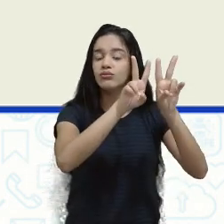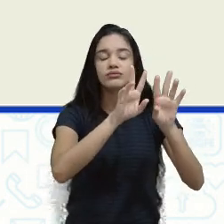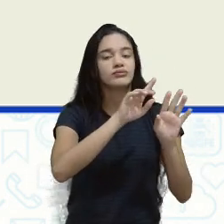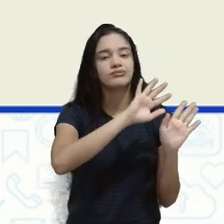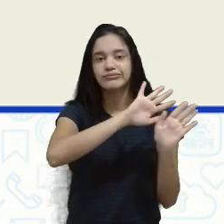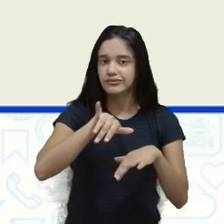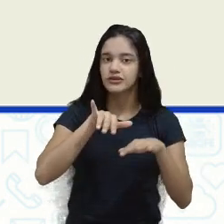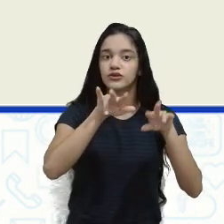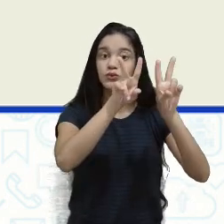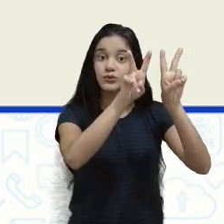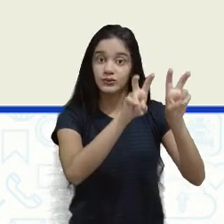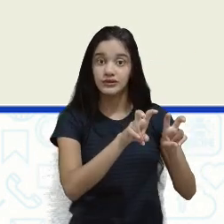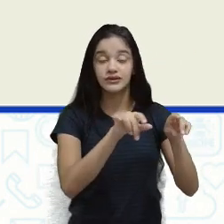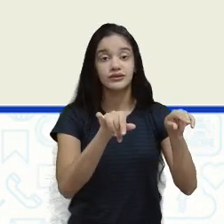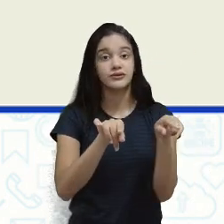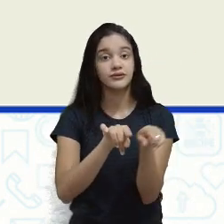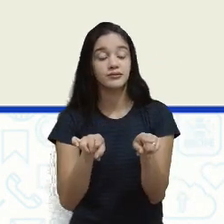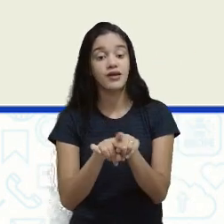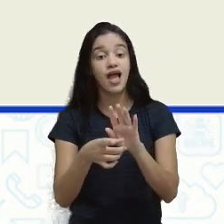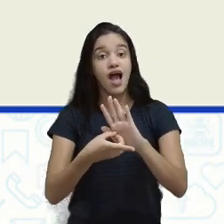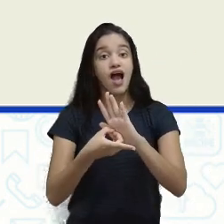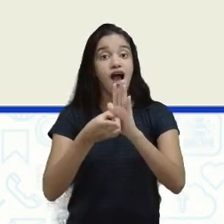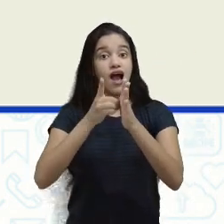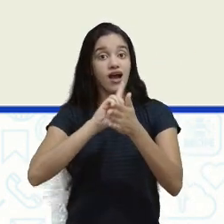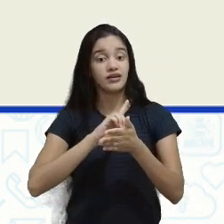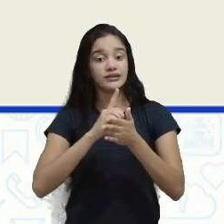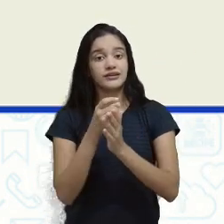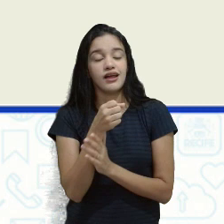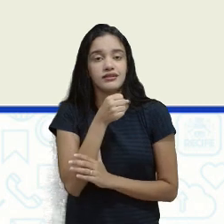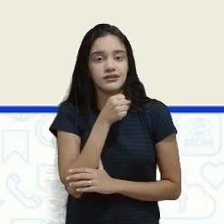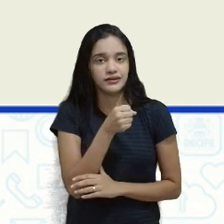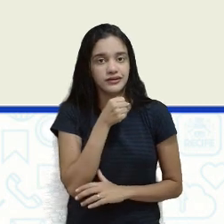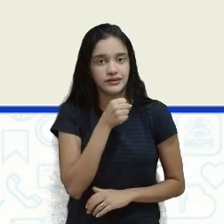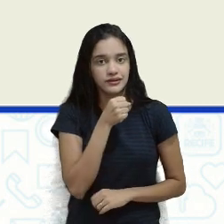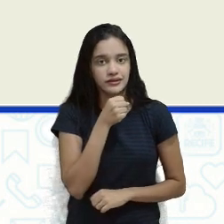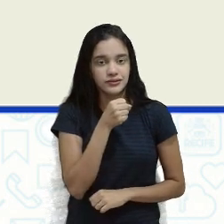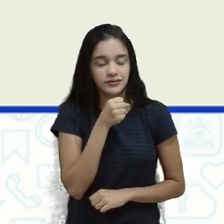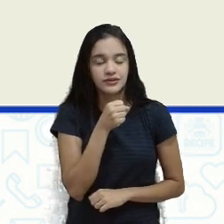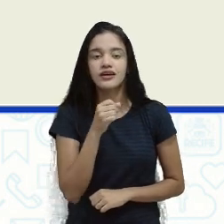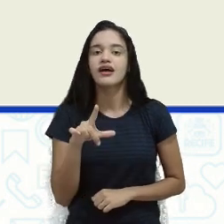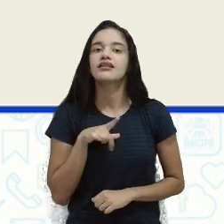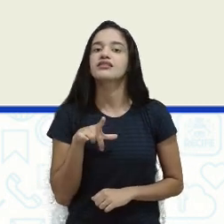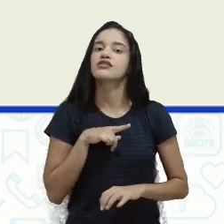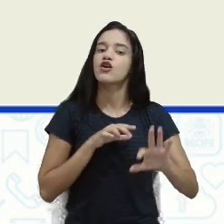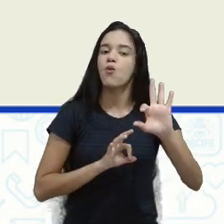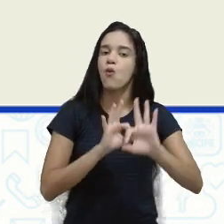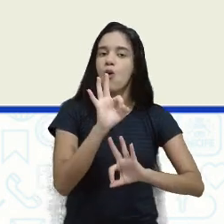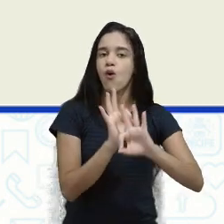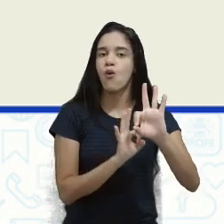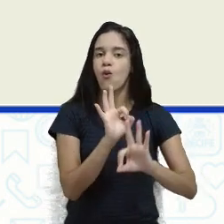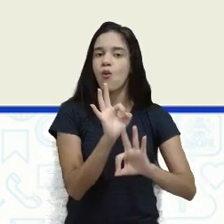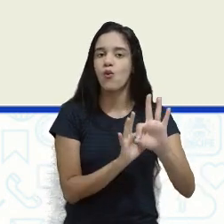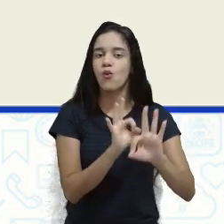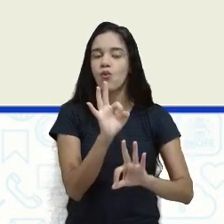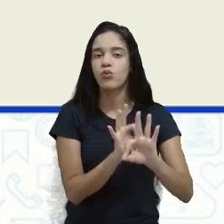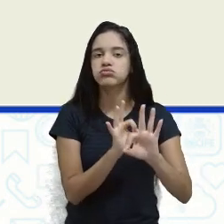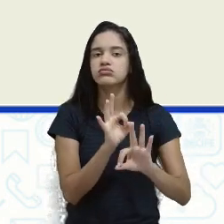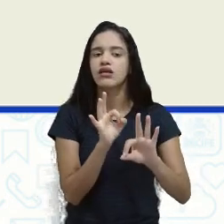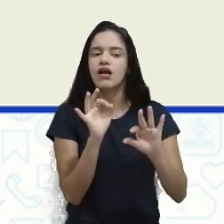um subtítulo. Então, antes de ser feita a entrevista, há uma organização, não é, do que vai